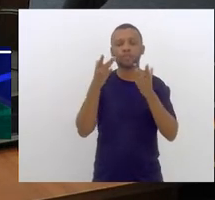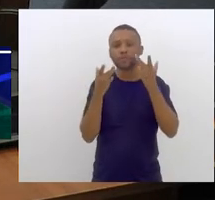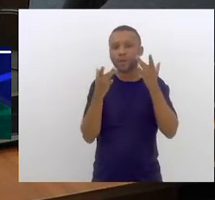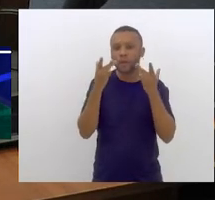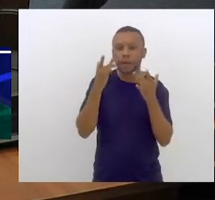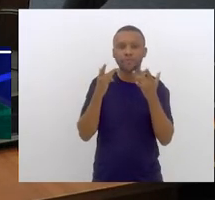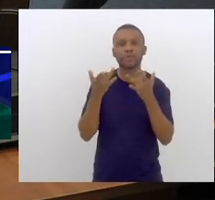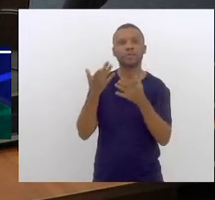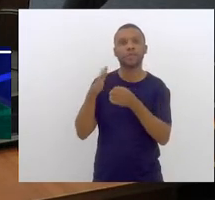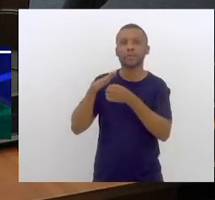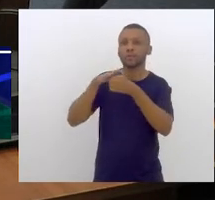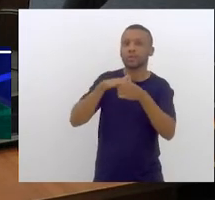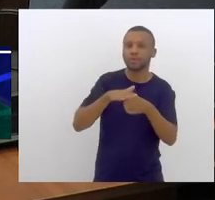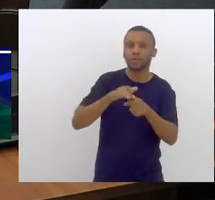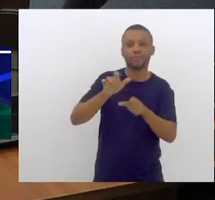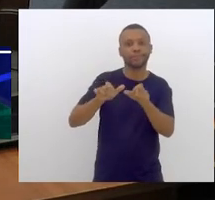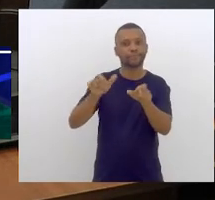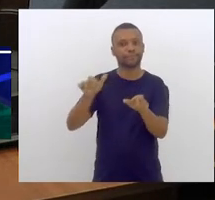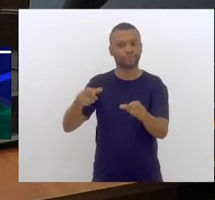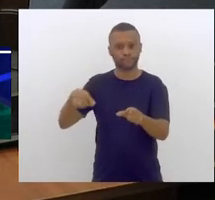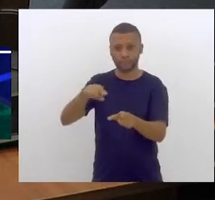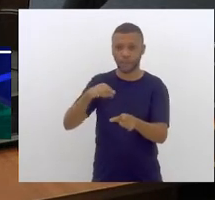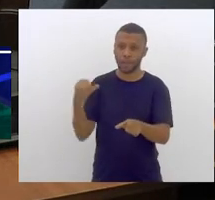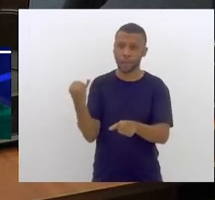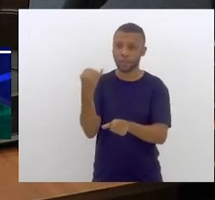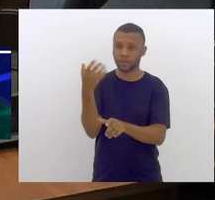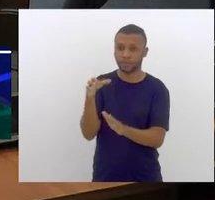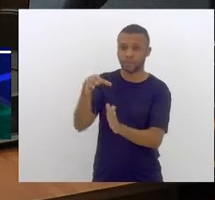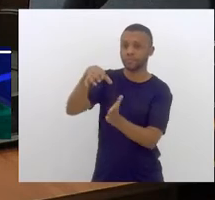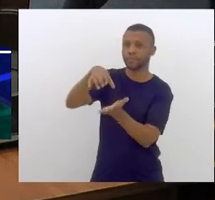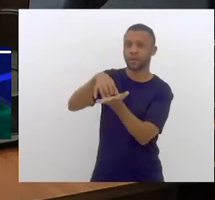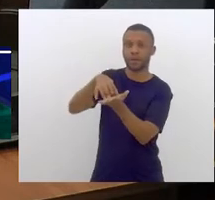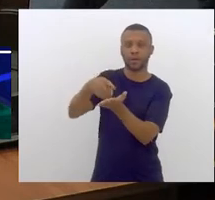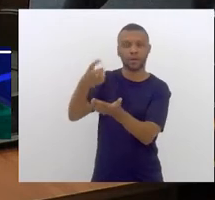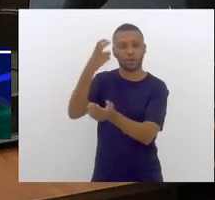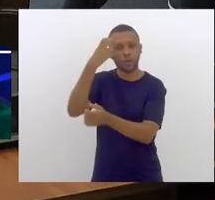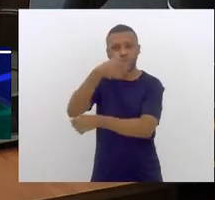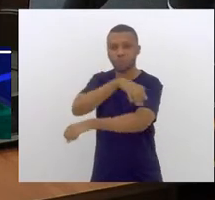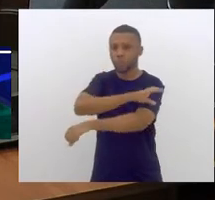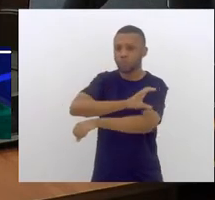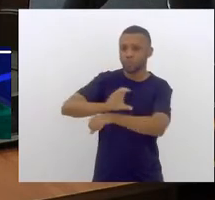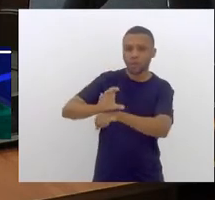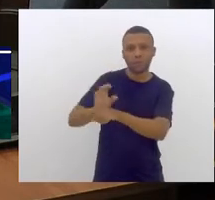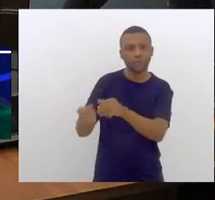das Oprimidas, importante equipamento cultural que